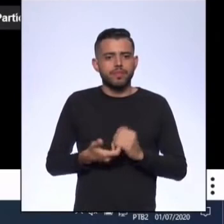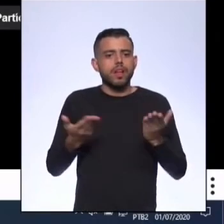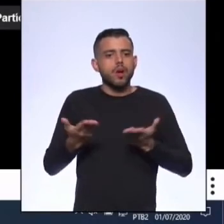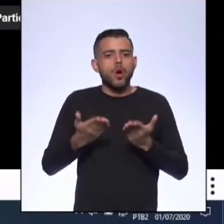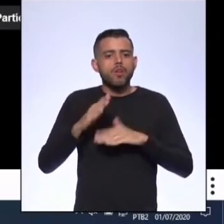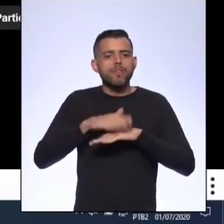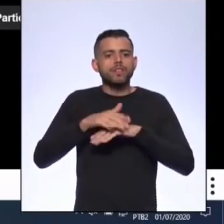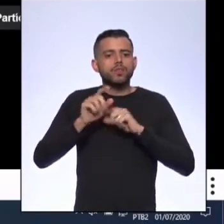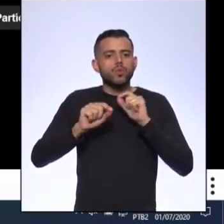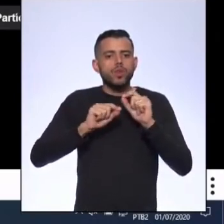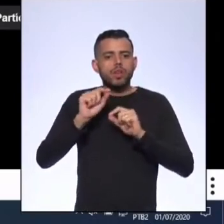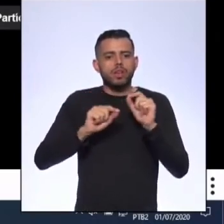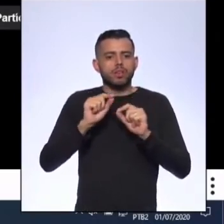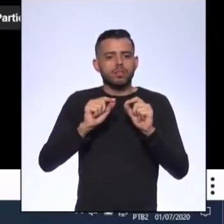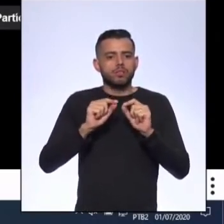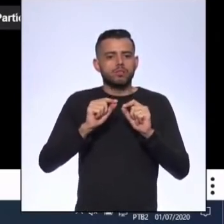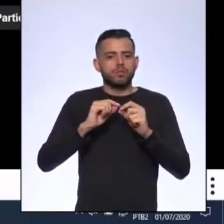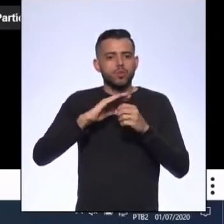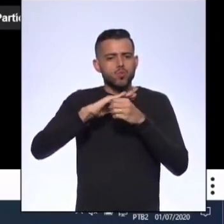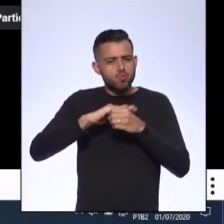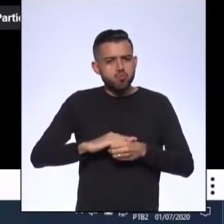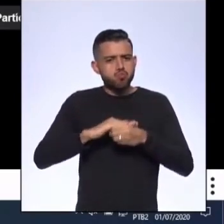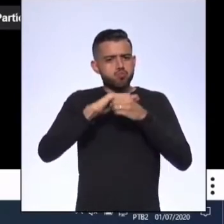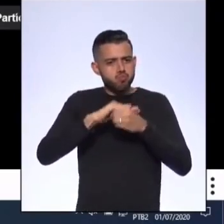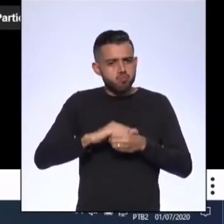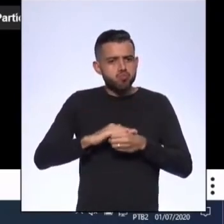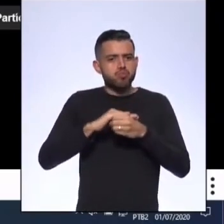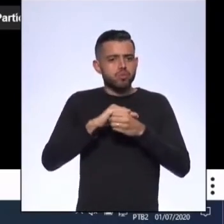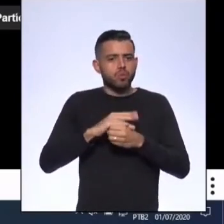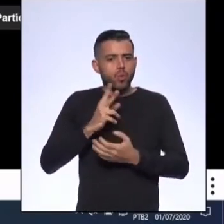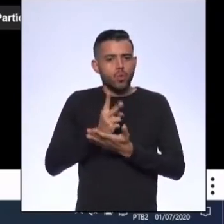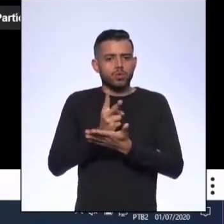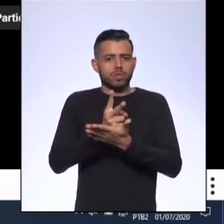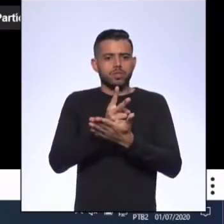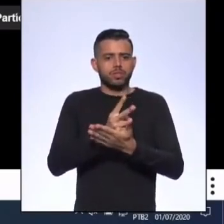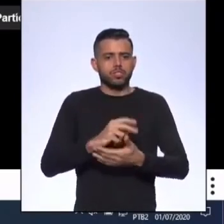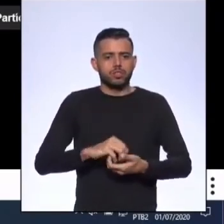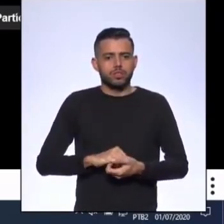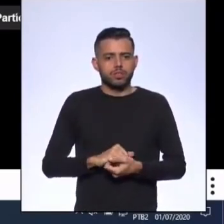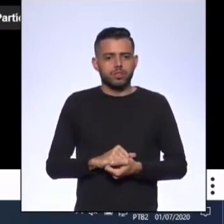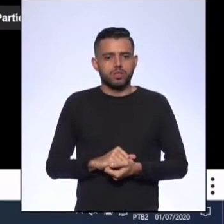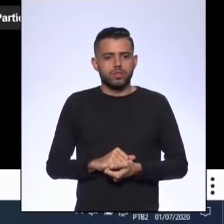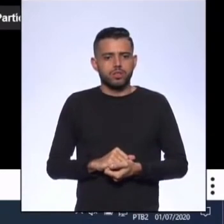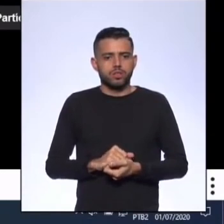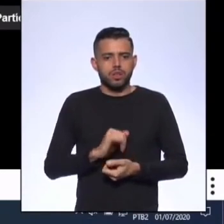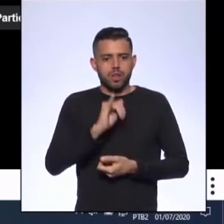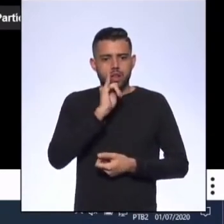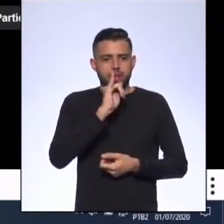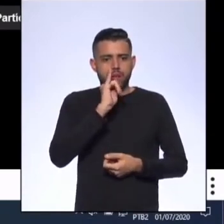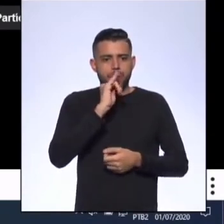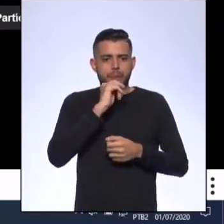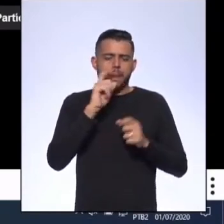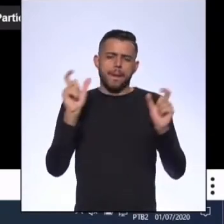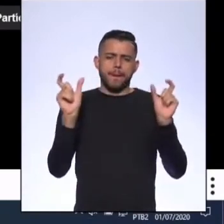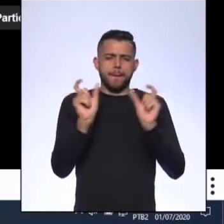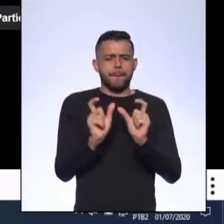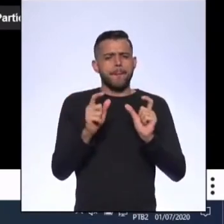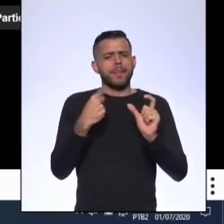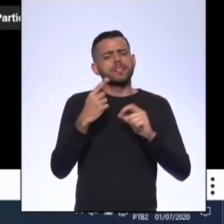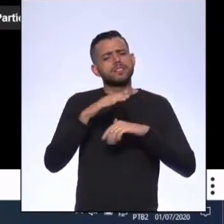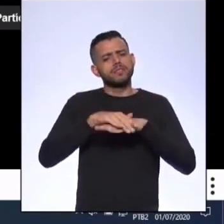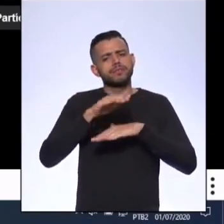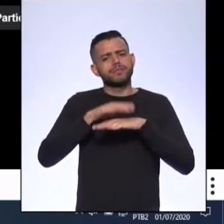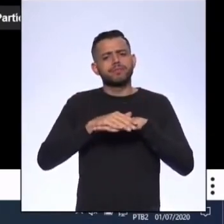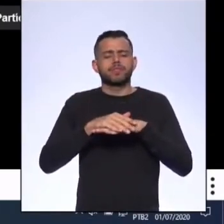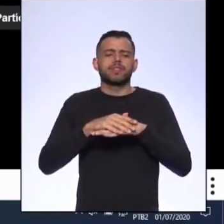fazer? Vamos colocar a pressão constante, tá? Vamos simular aquela equaçãozinha que a gente viu lá, que trabalha a